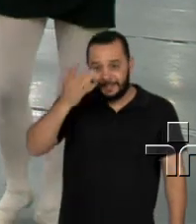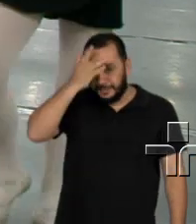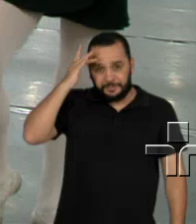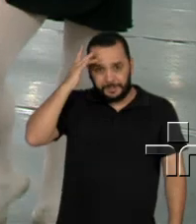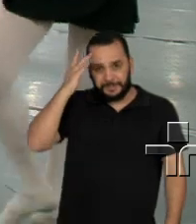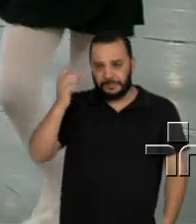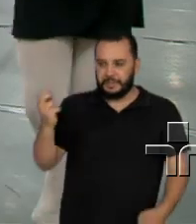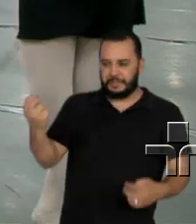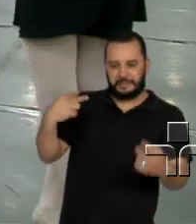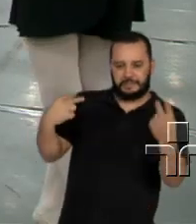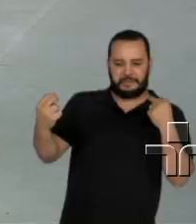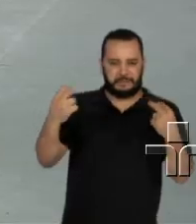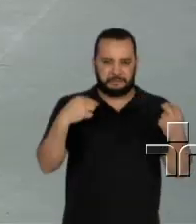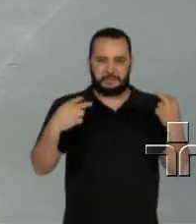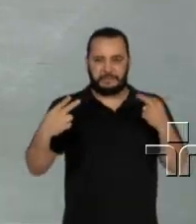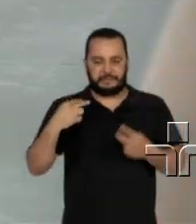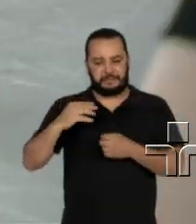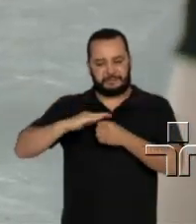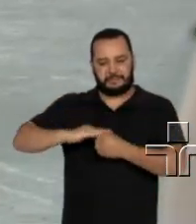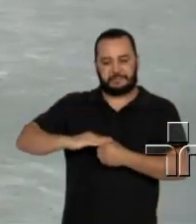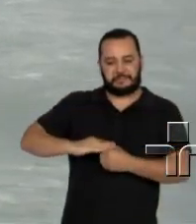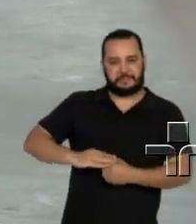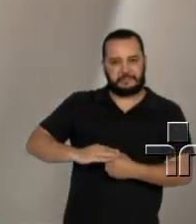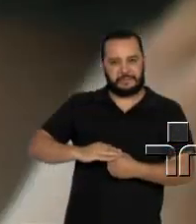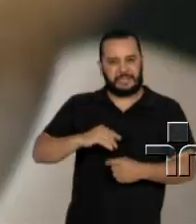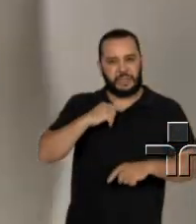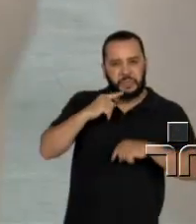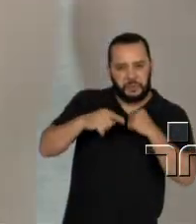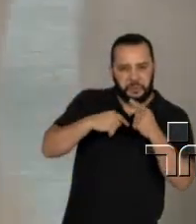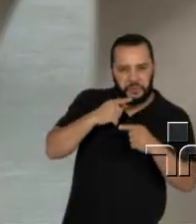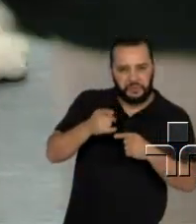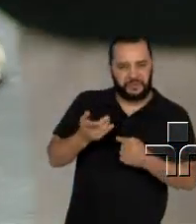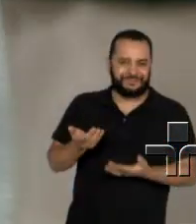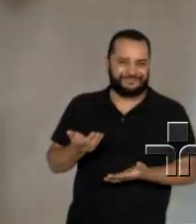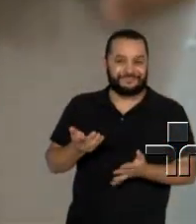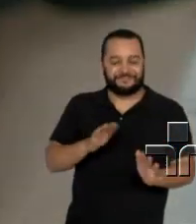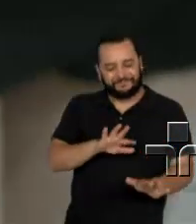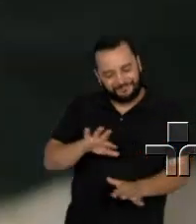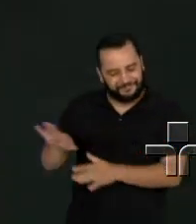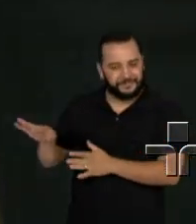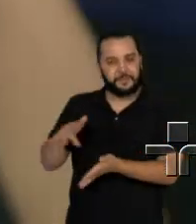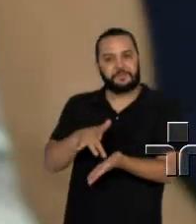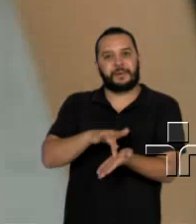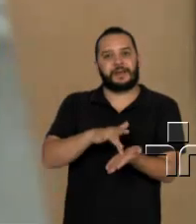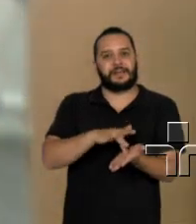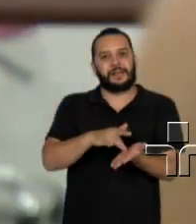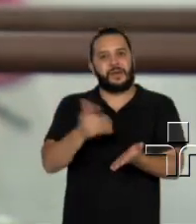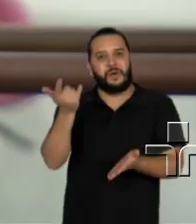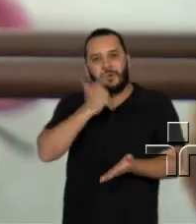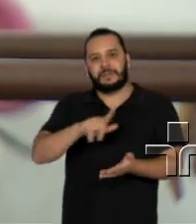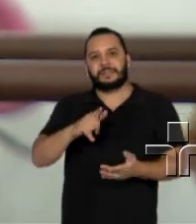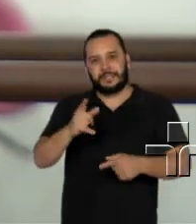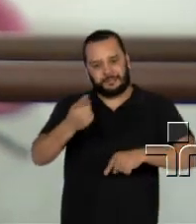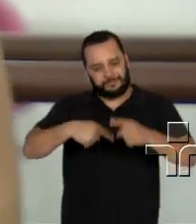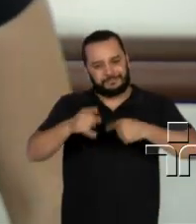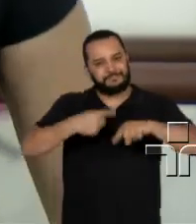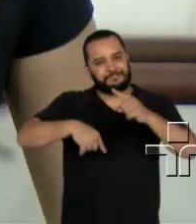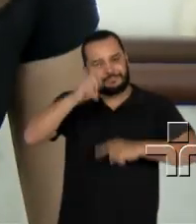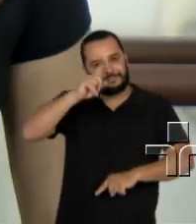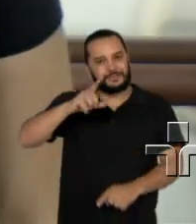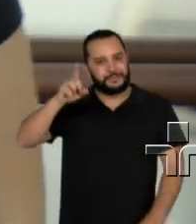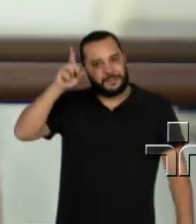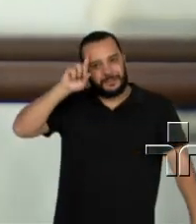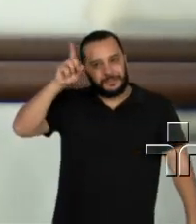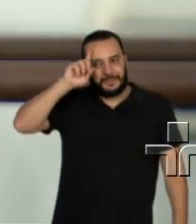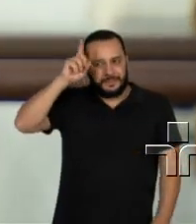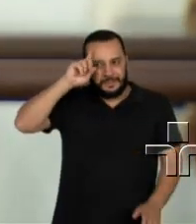estejam duvidando então quando a gente consegue dar nosso melhor a cada dia eu acho que isso